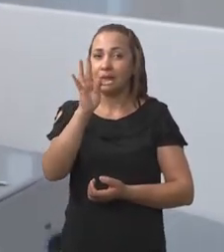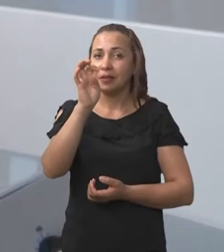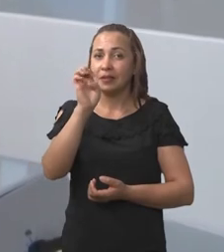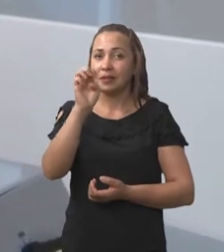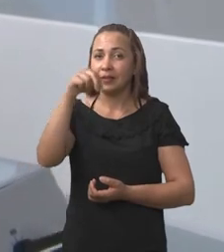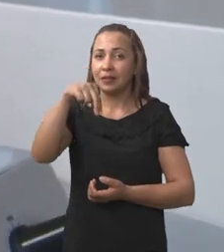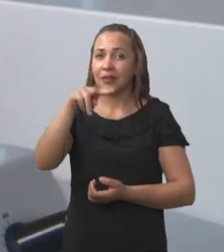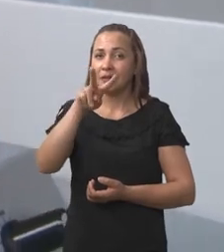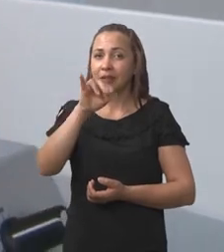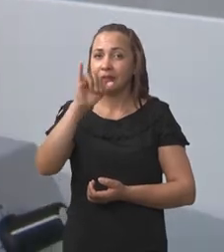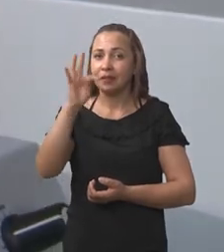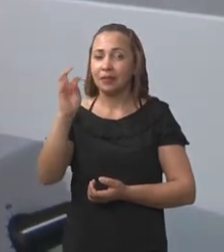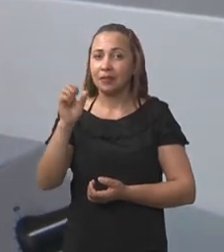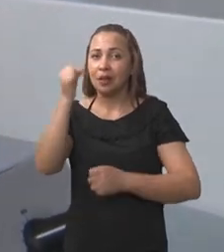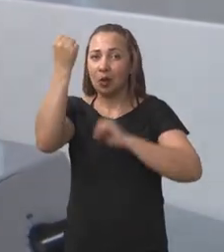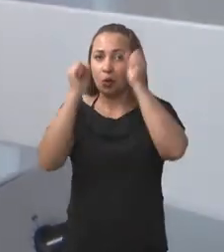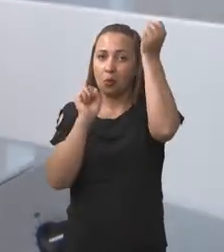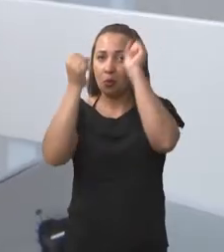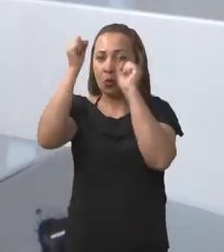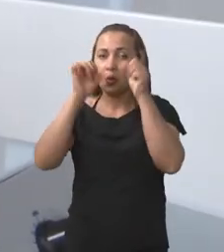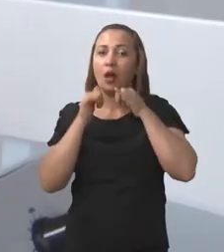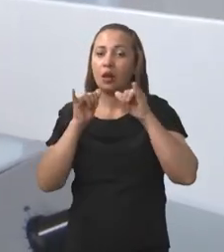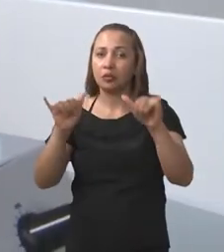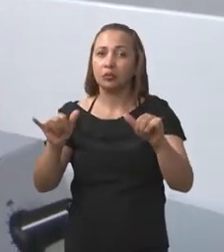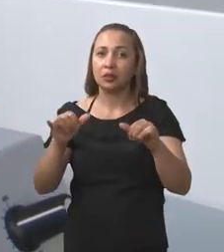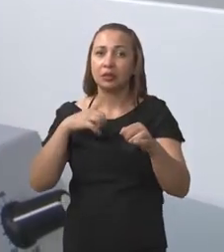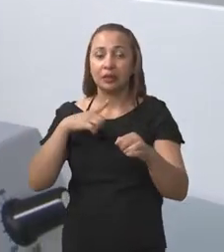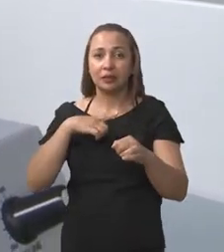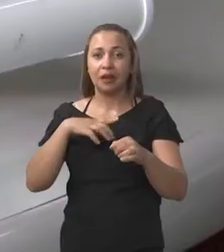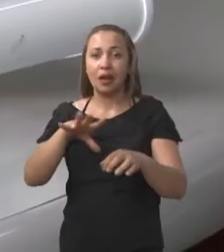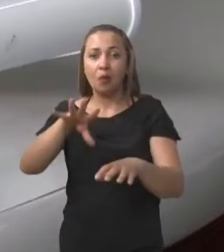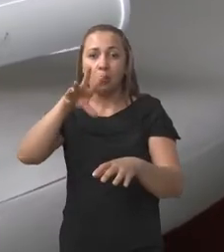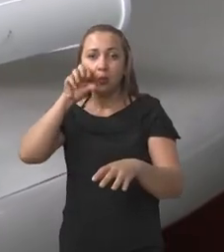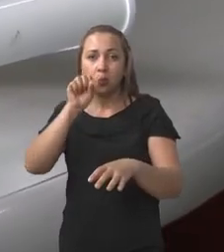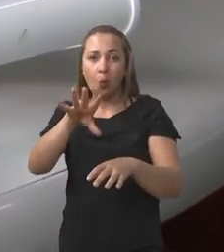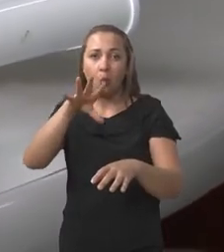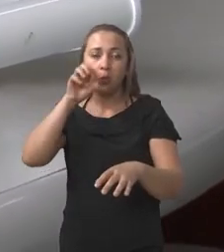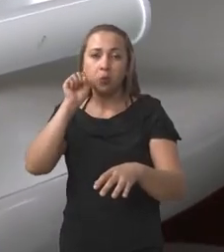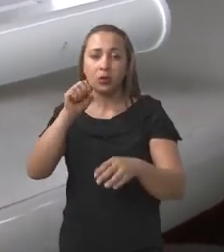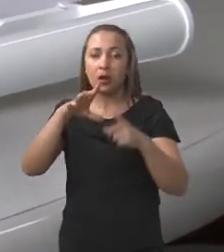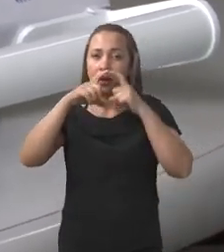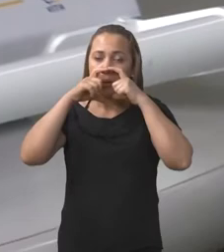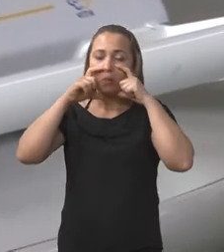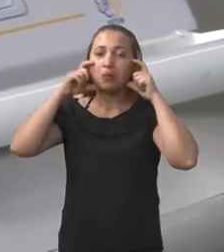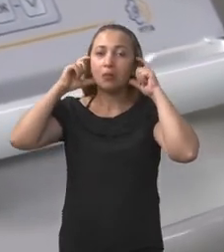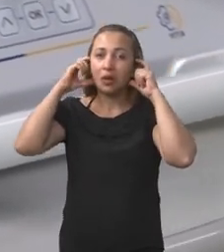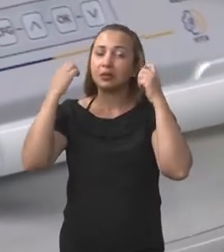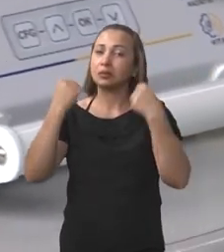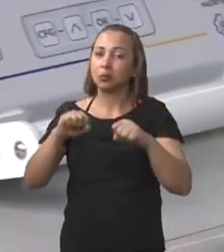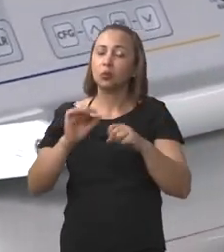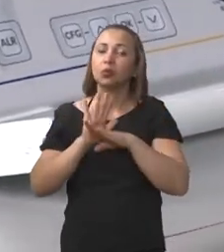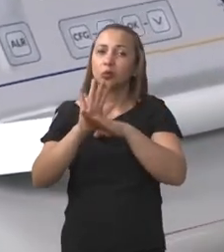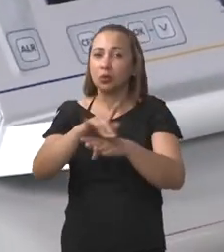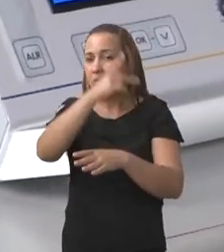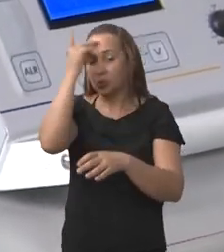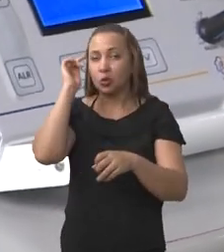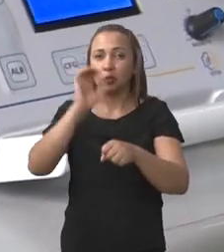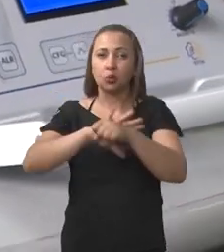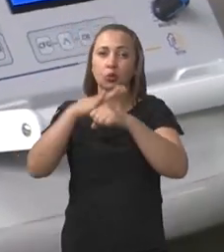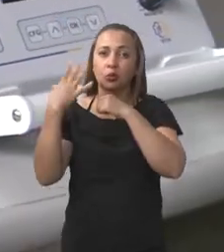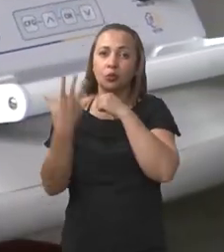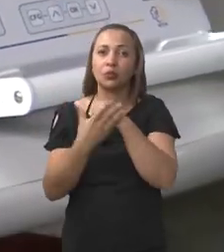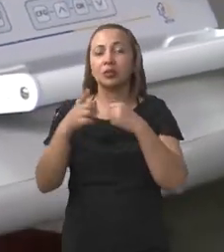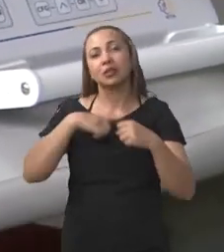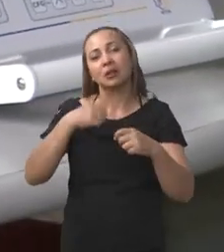reanimador eletrônico constituído por uma bomba de ar e uma máscara que pretende ajudar pacientes da